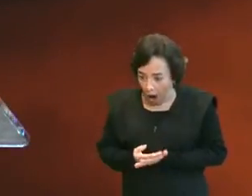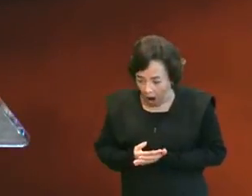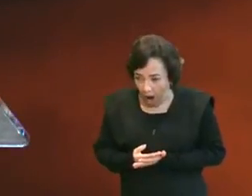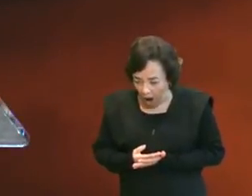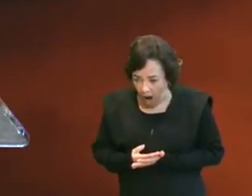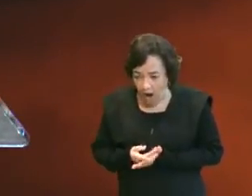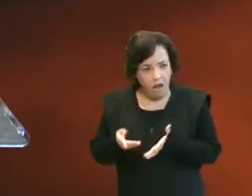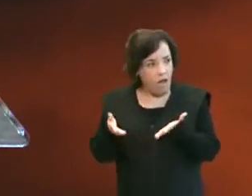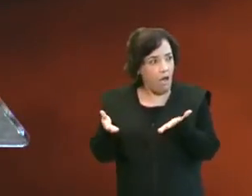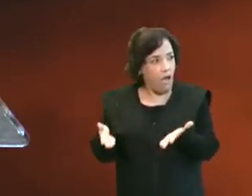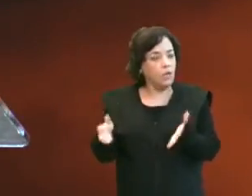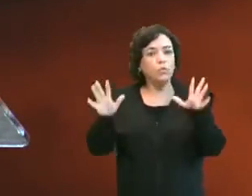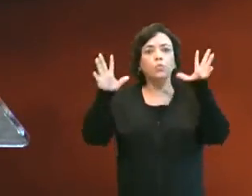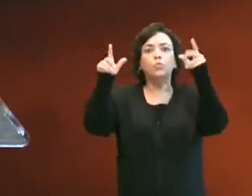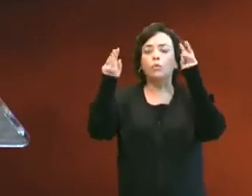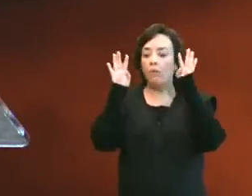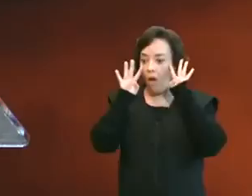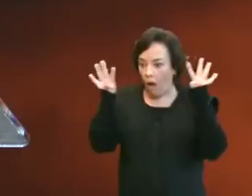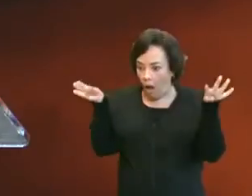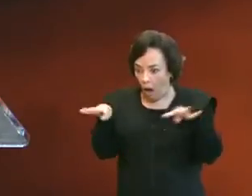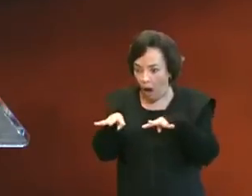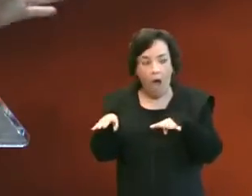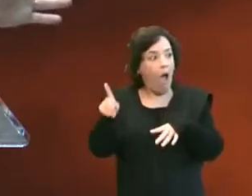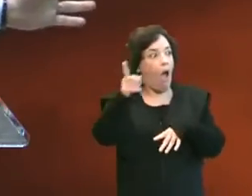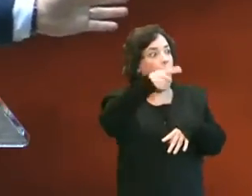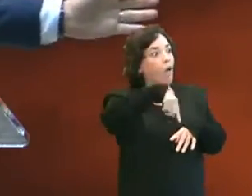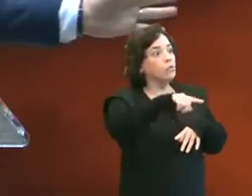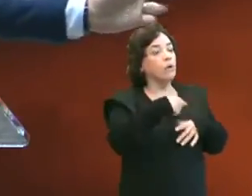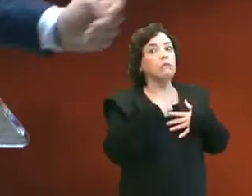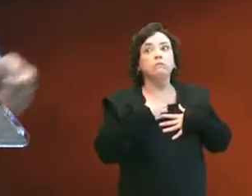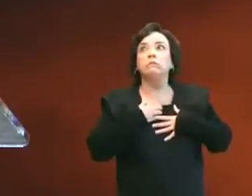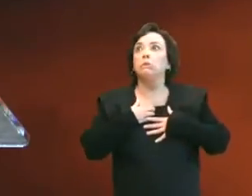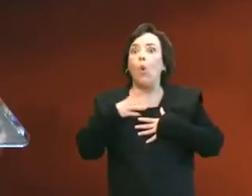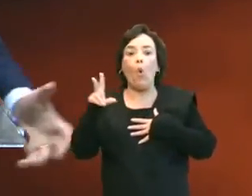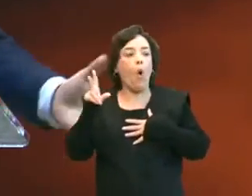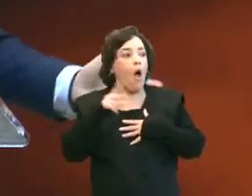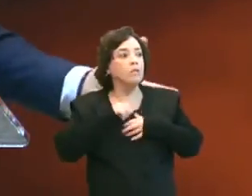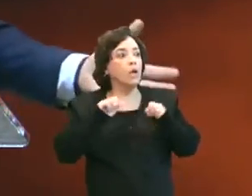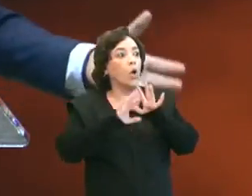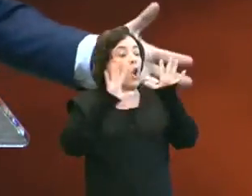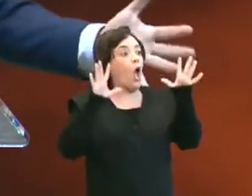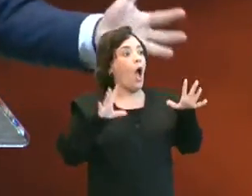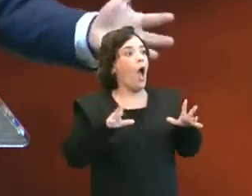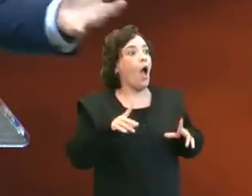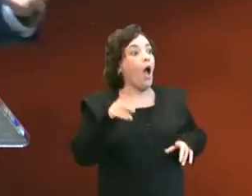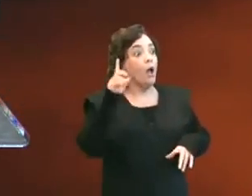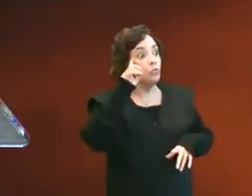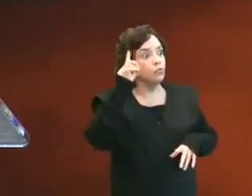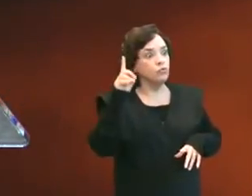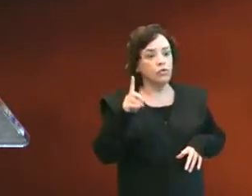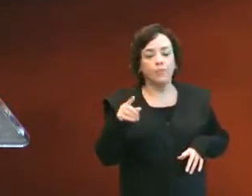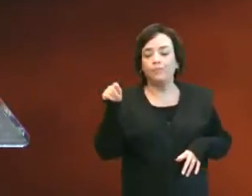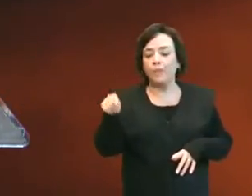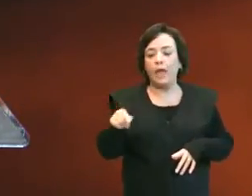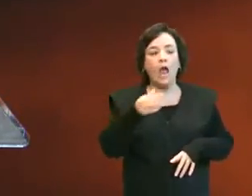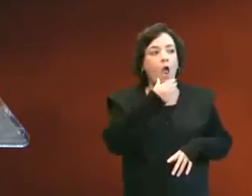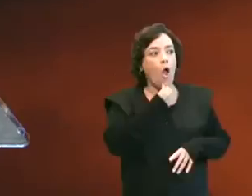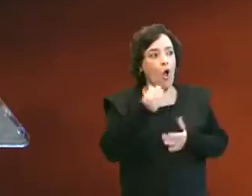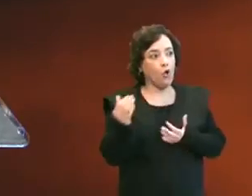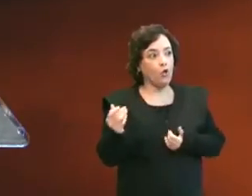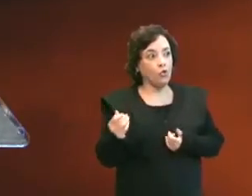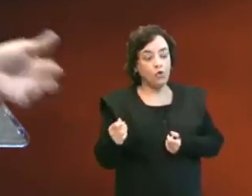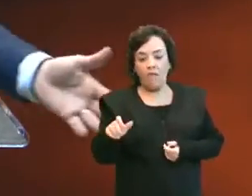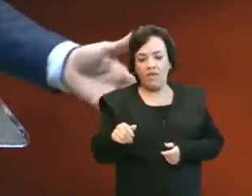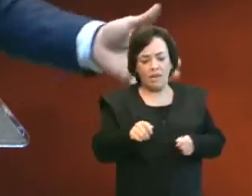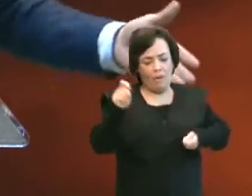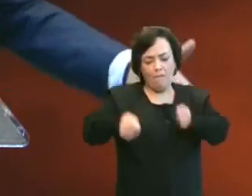uma habilidade, todos olhando, e começamos a glorificar. E ele então chega um momento que joga as baquetas no chão e começa a adorar